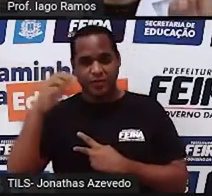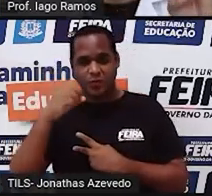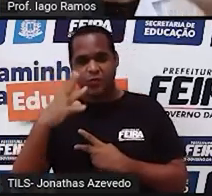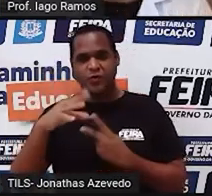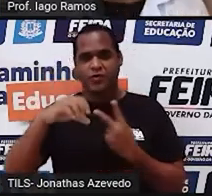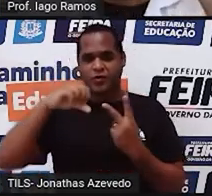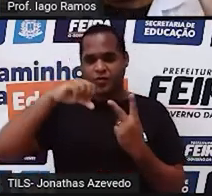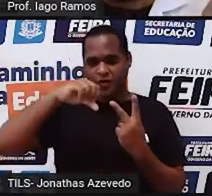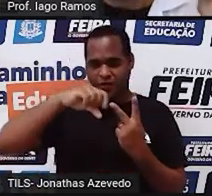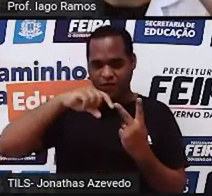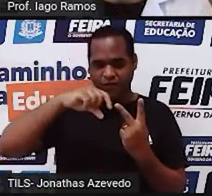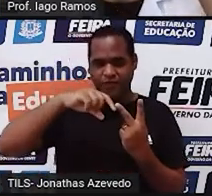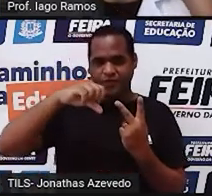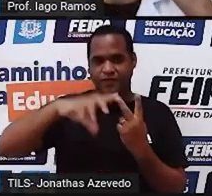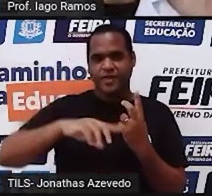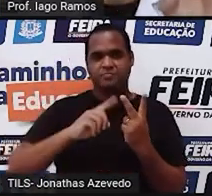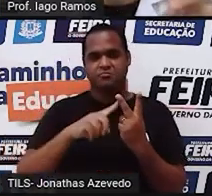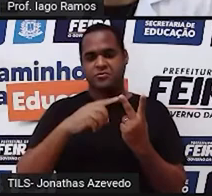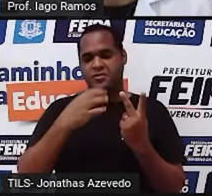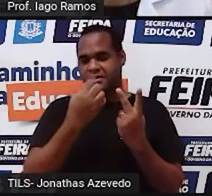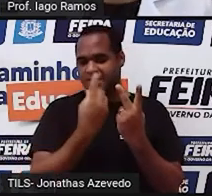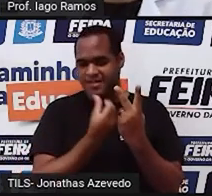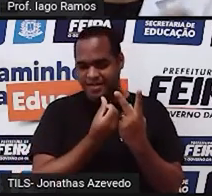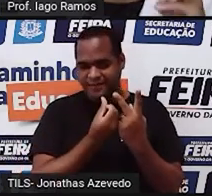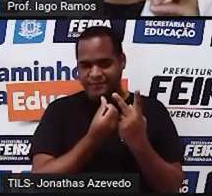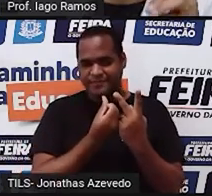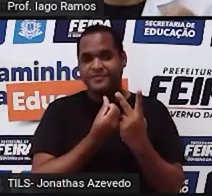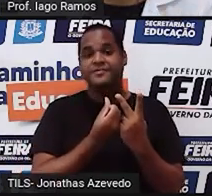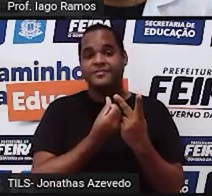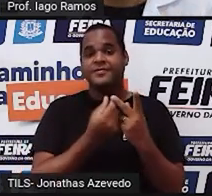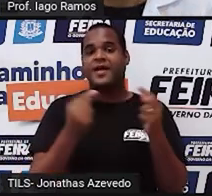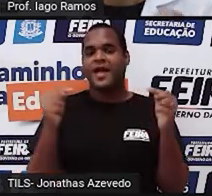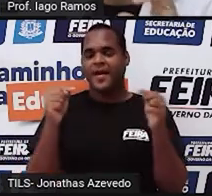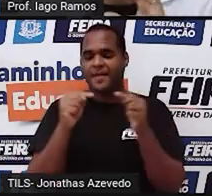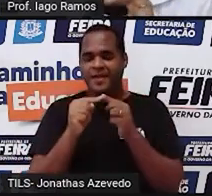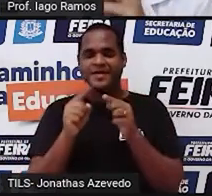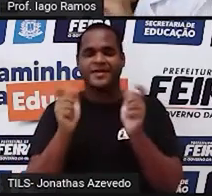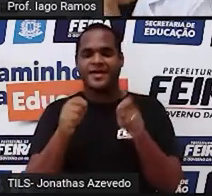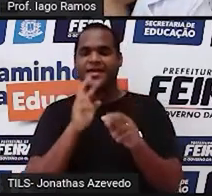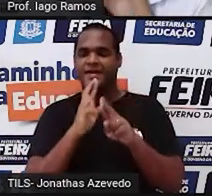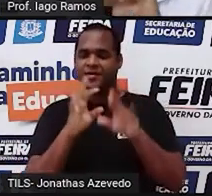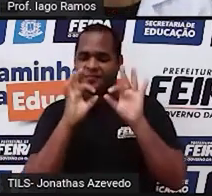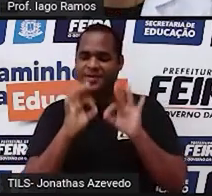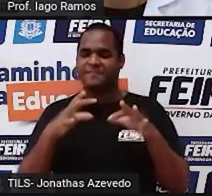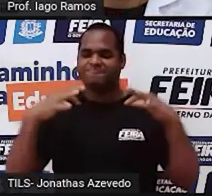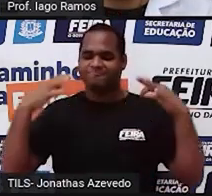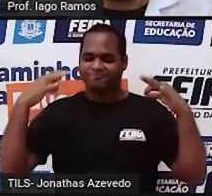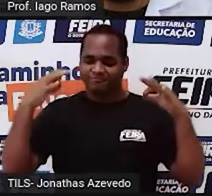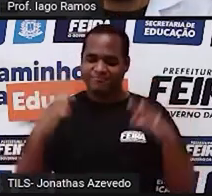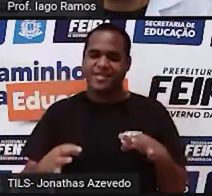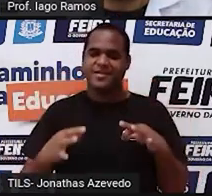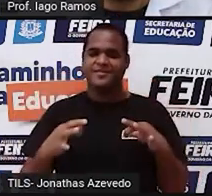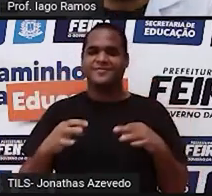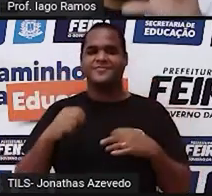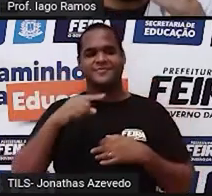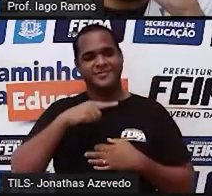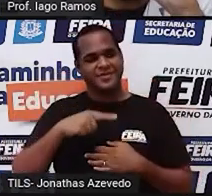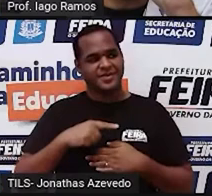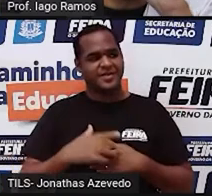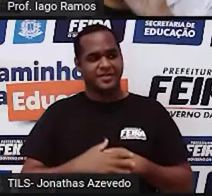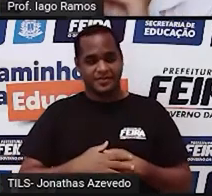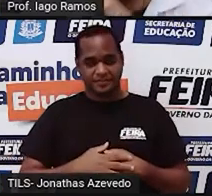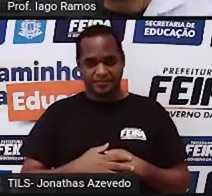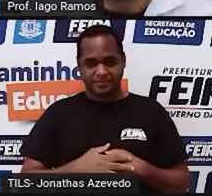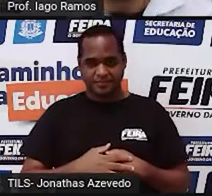nove a de quatro EAD 16 os resultados são exatos né